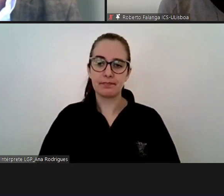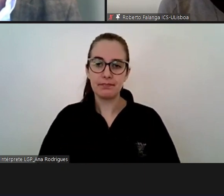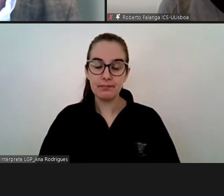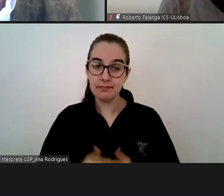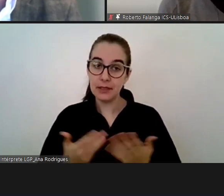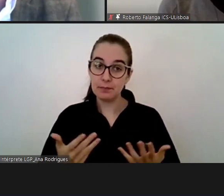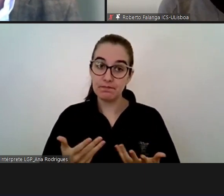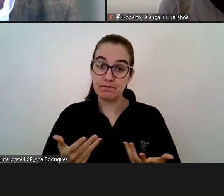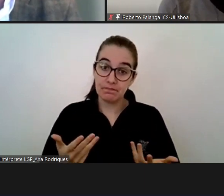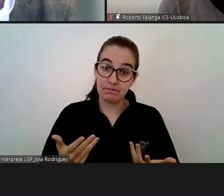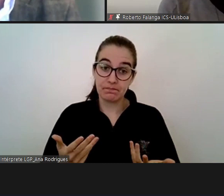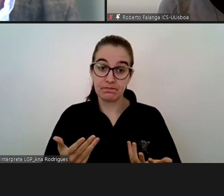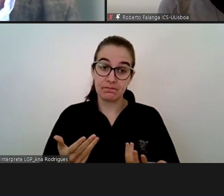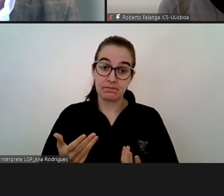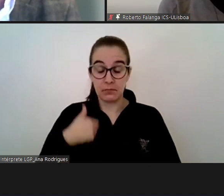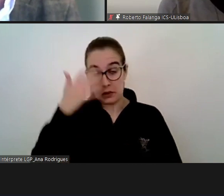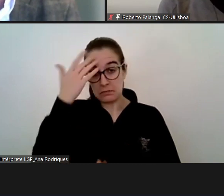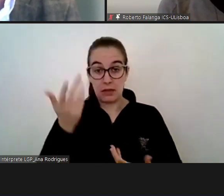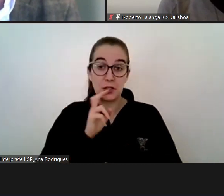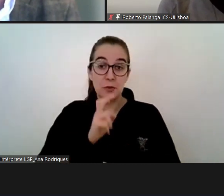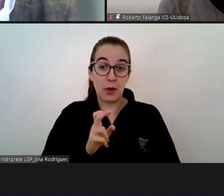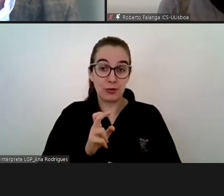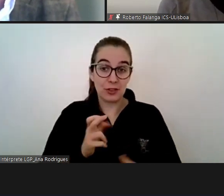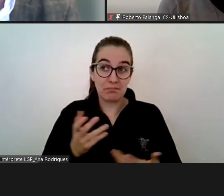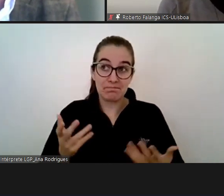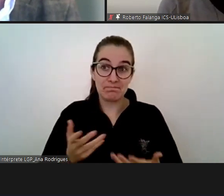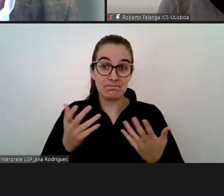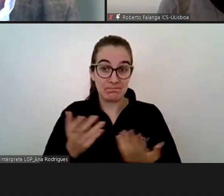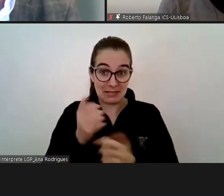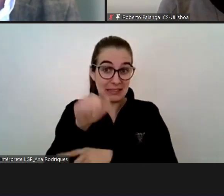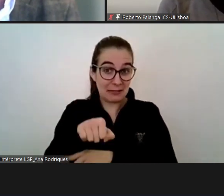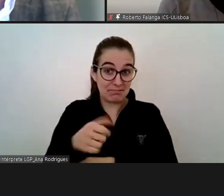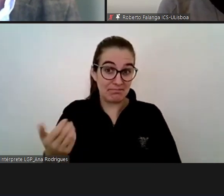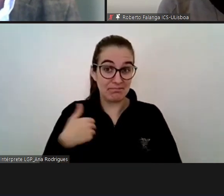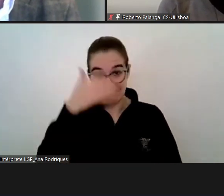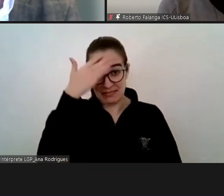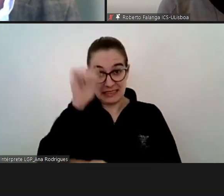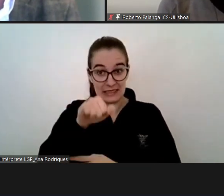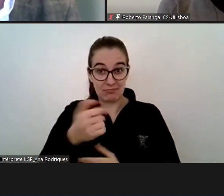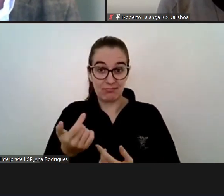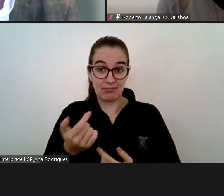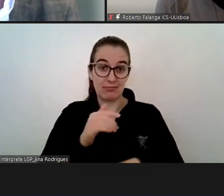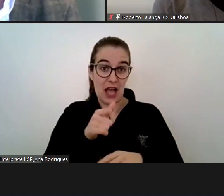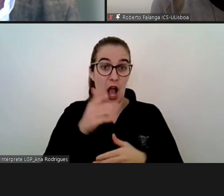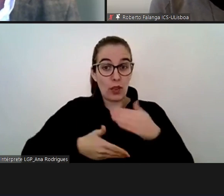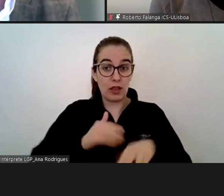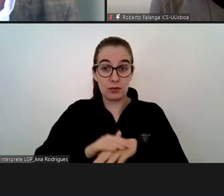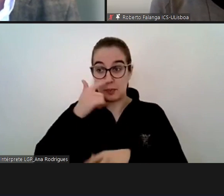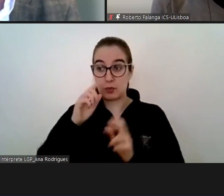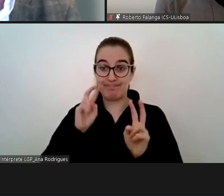Portanto, a resposta é que sim, tem a ver com confiança nas